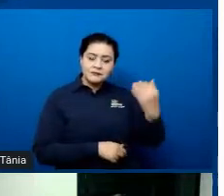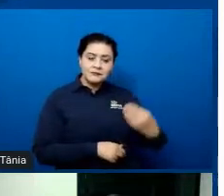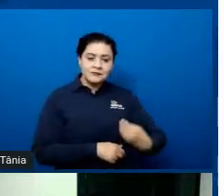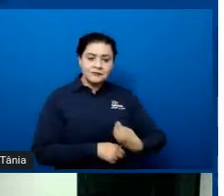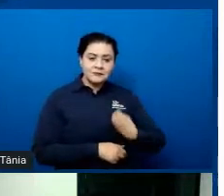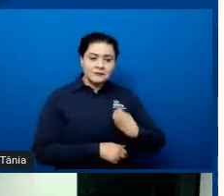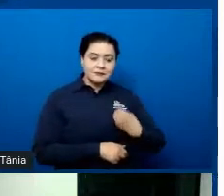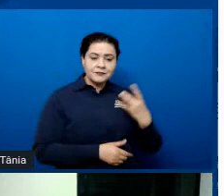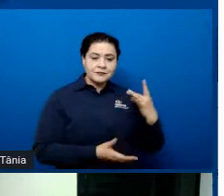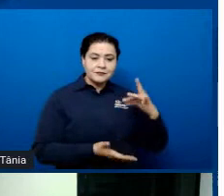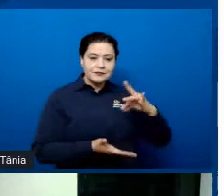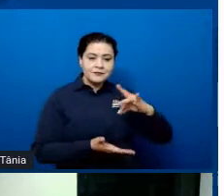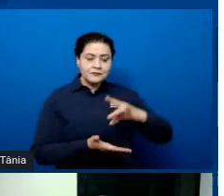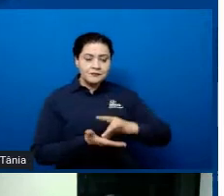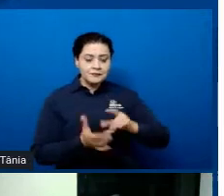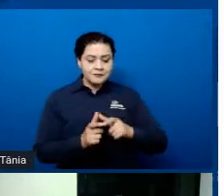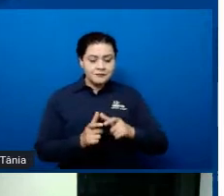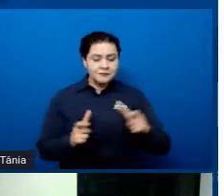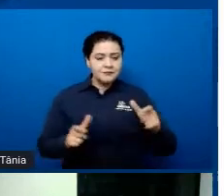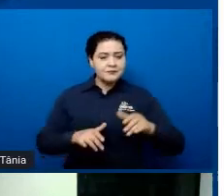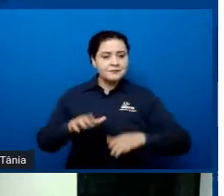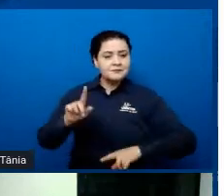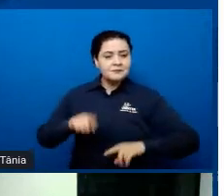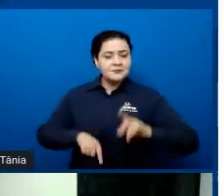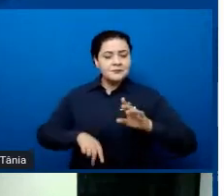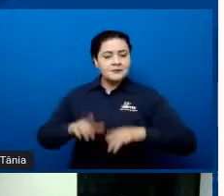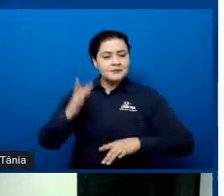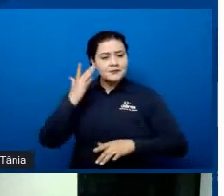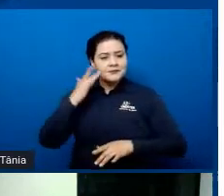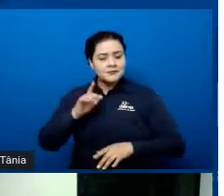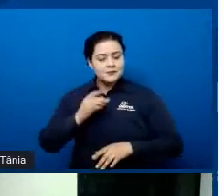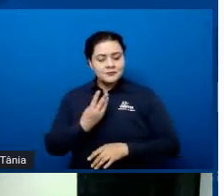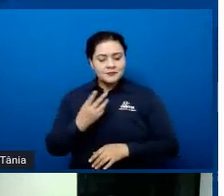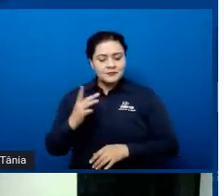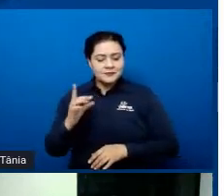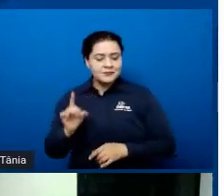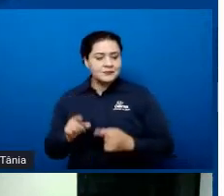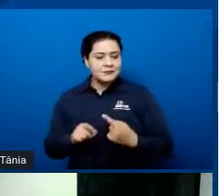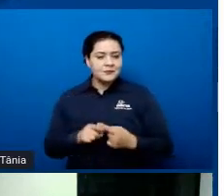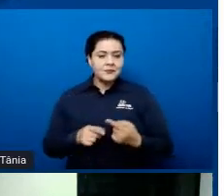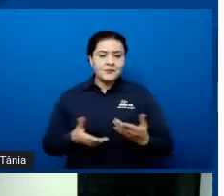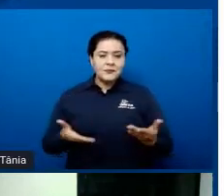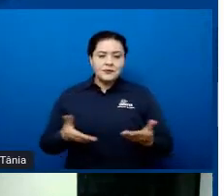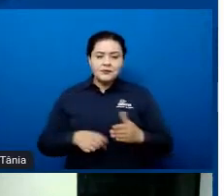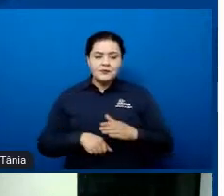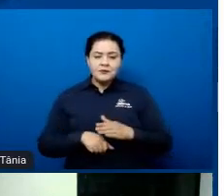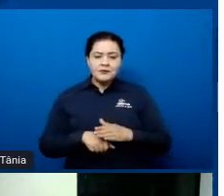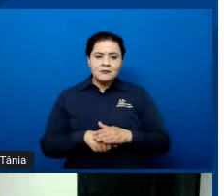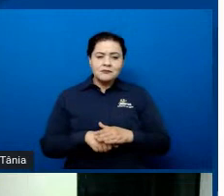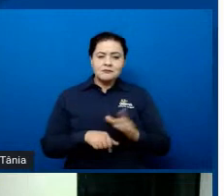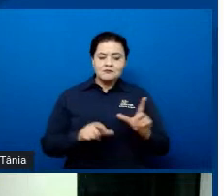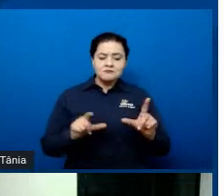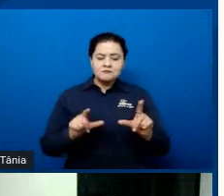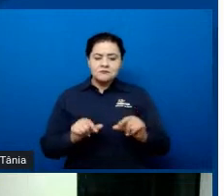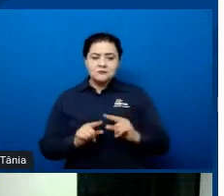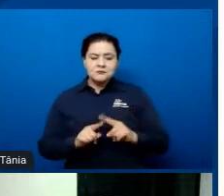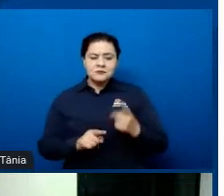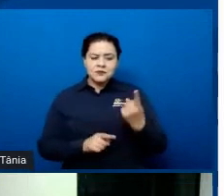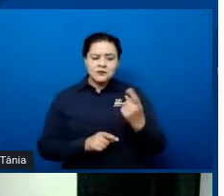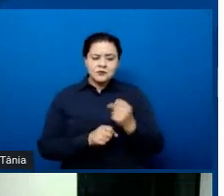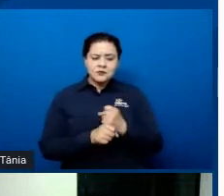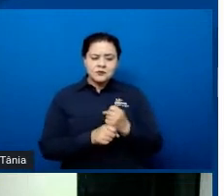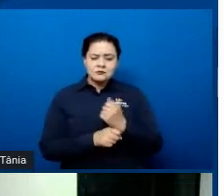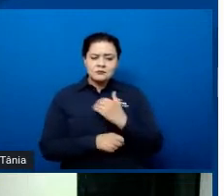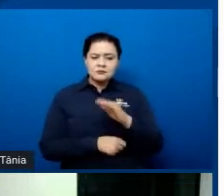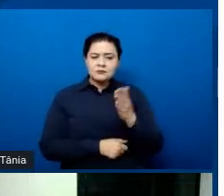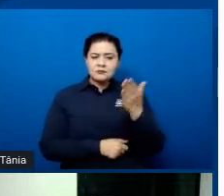realidade aumentada, e às vezes ninguém sabe, né, é um jogo que agora está um pouco mais apagado, há um ano e meio atrás, né,